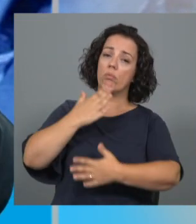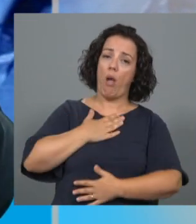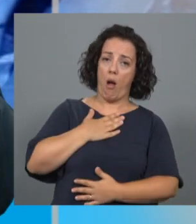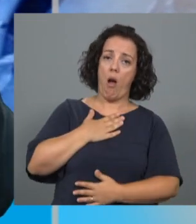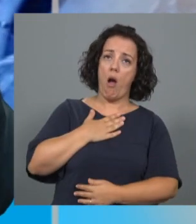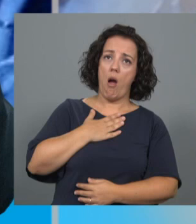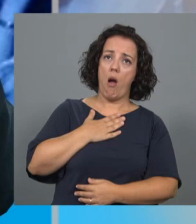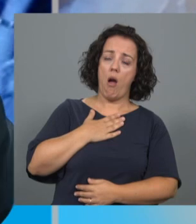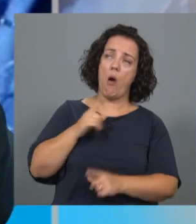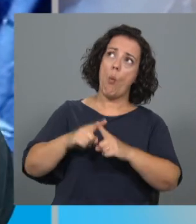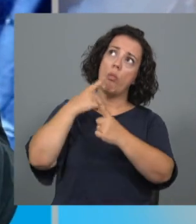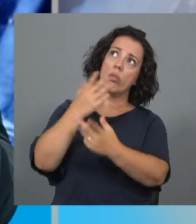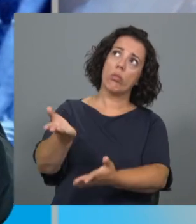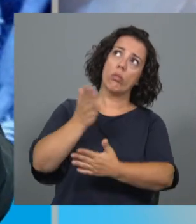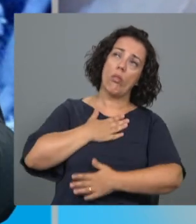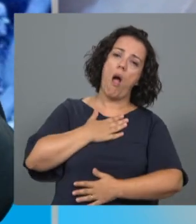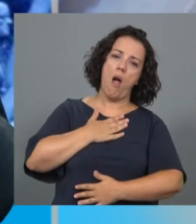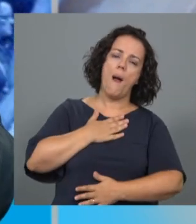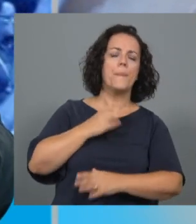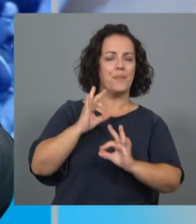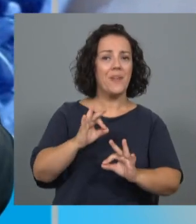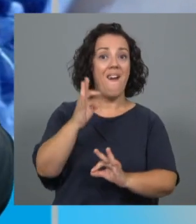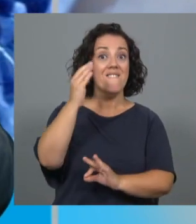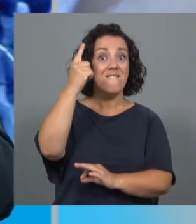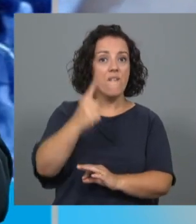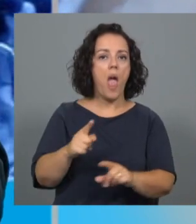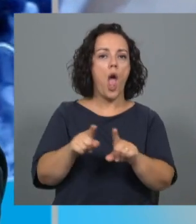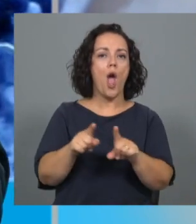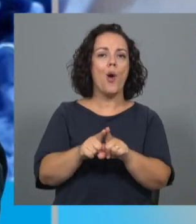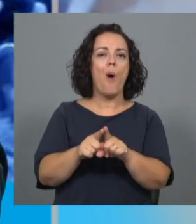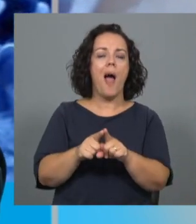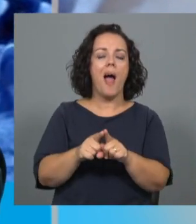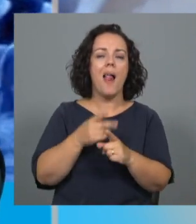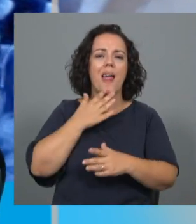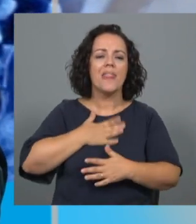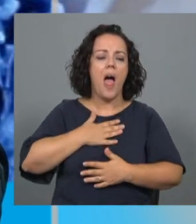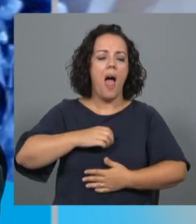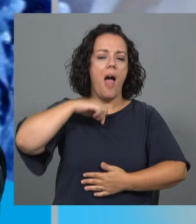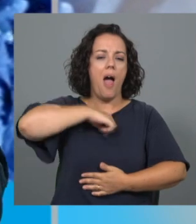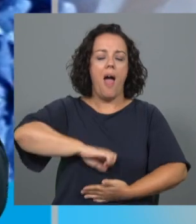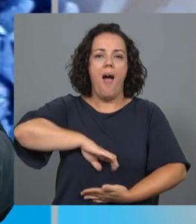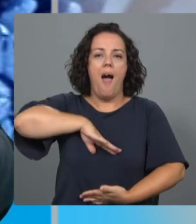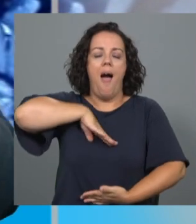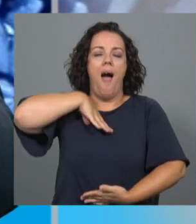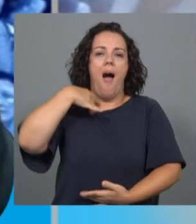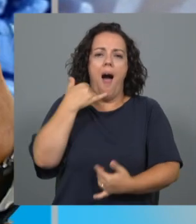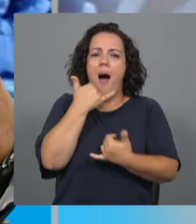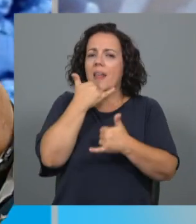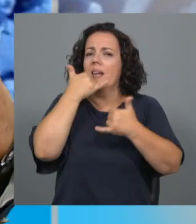A fé é uma fonte de contentamento, de alegria, de felicidade. E nós sabemos